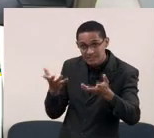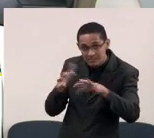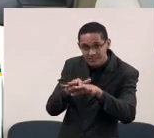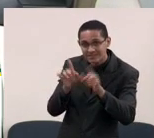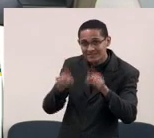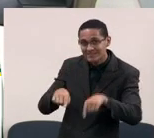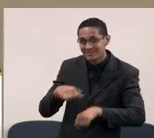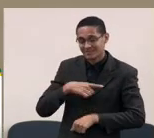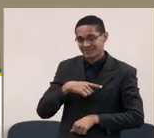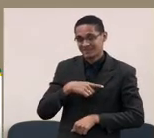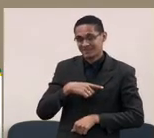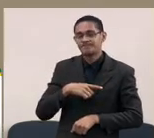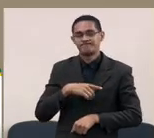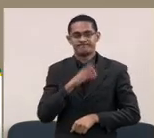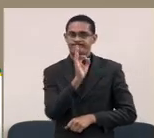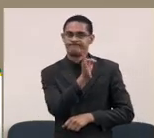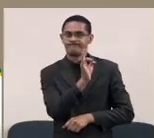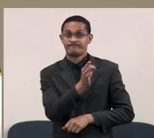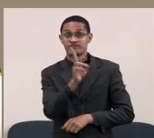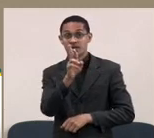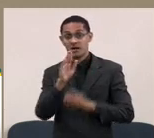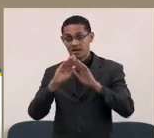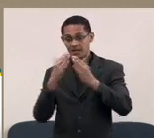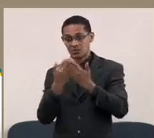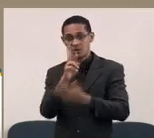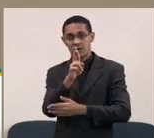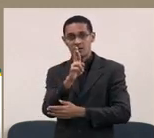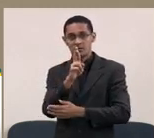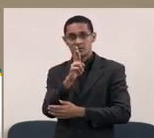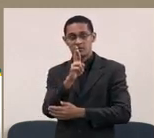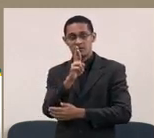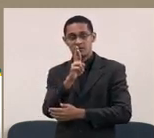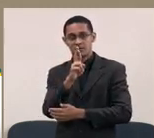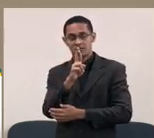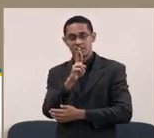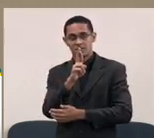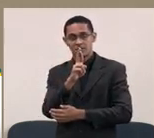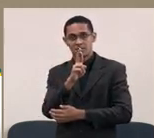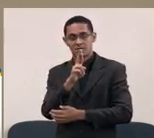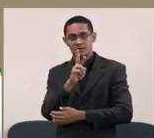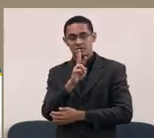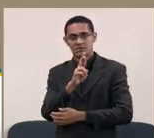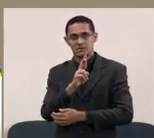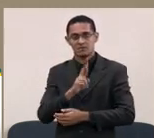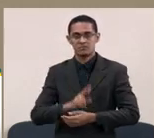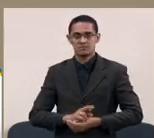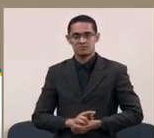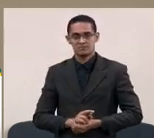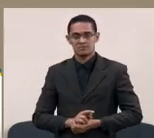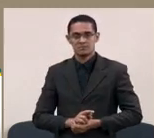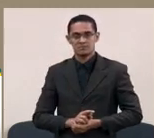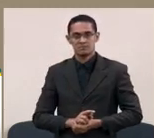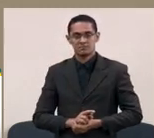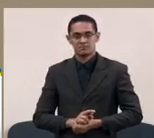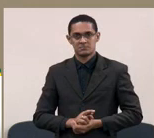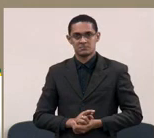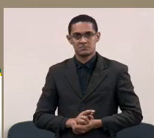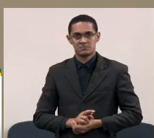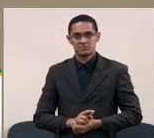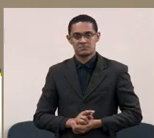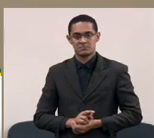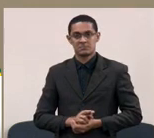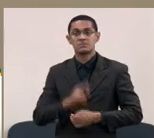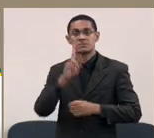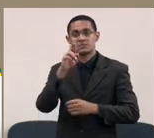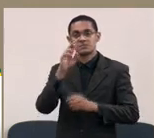grande referência nosso Raimundo Nonato, uma escola que atende não exclusivamente os portadores do TEA,